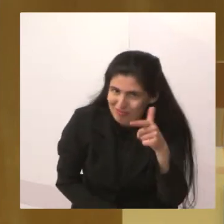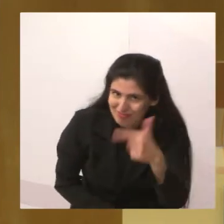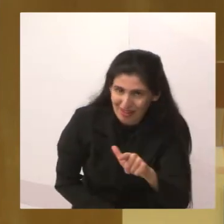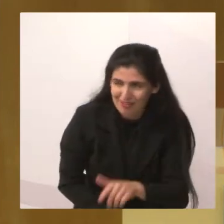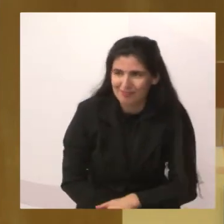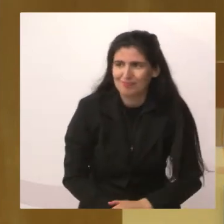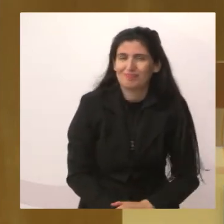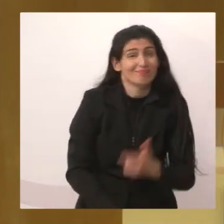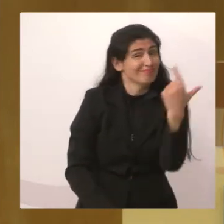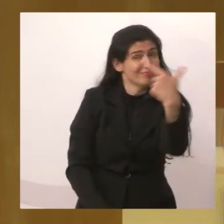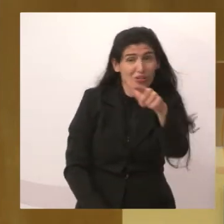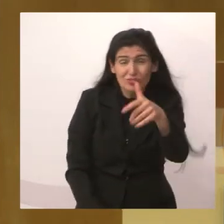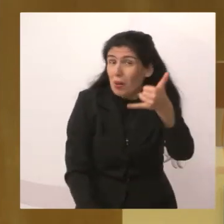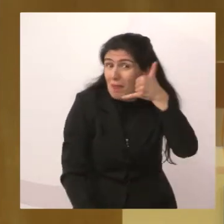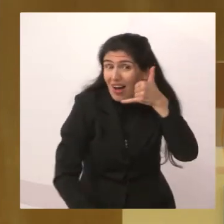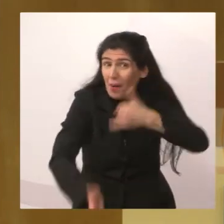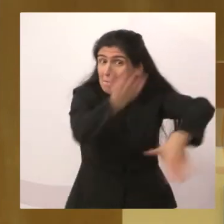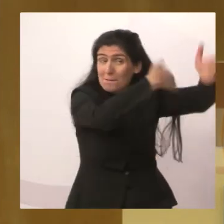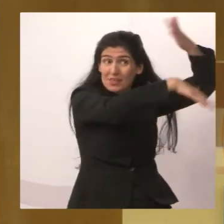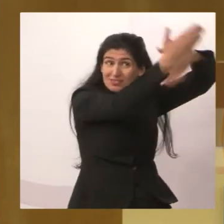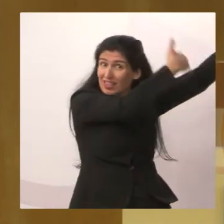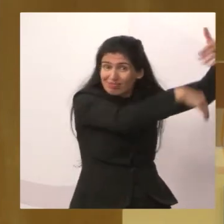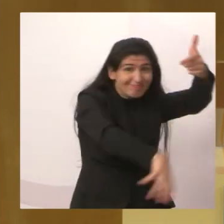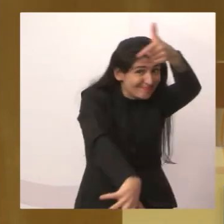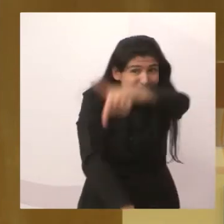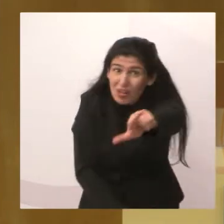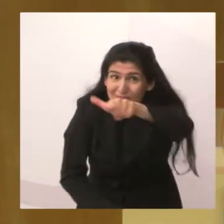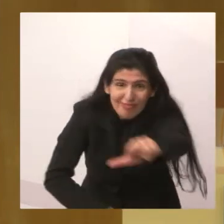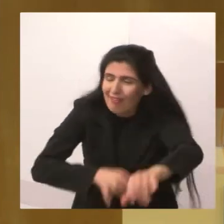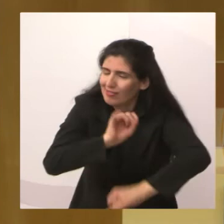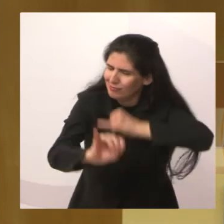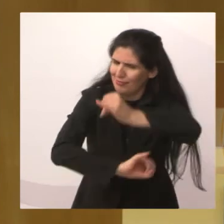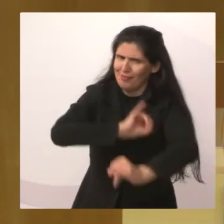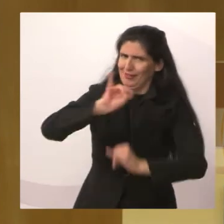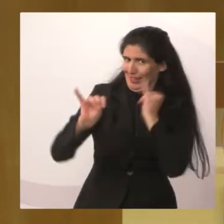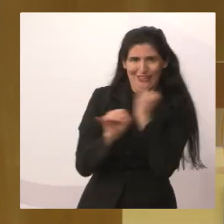não tinha o celular, não tinha as internet.